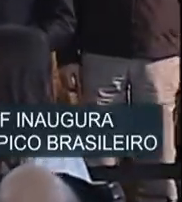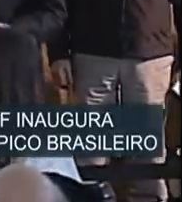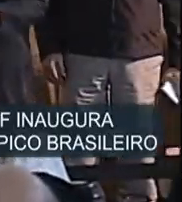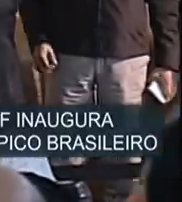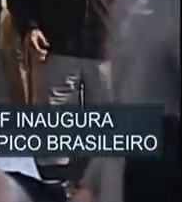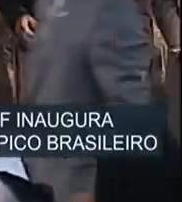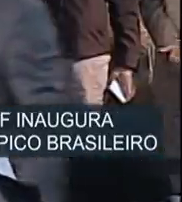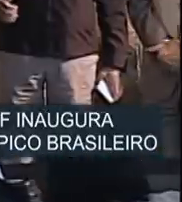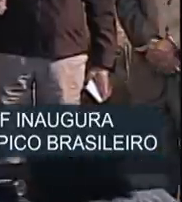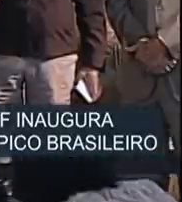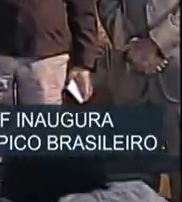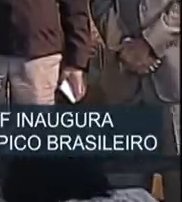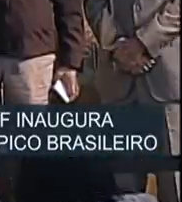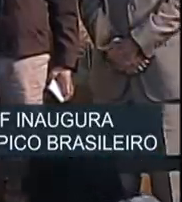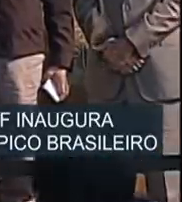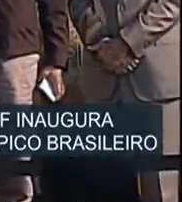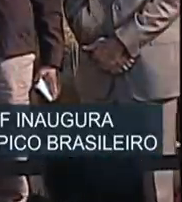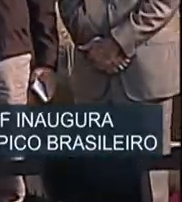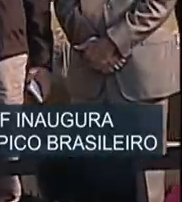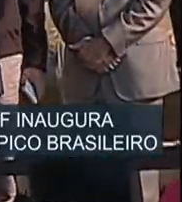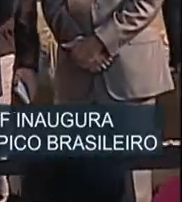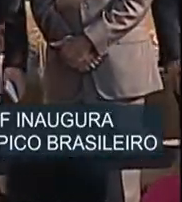E aí